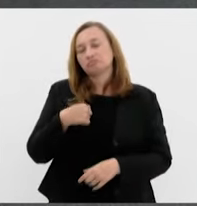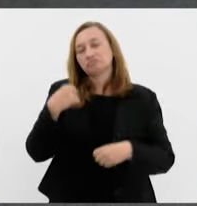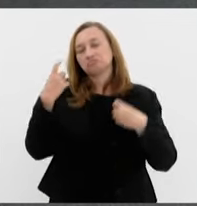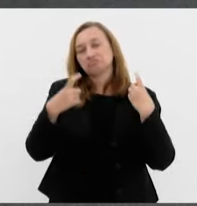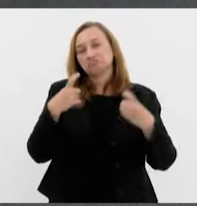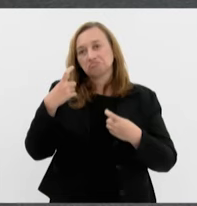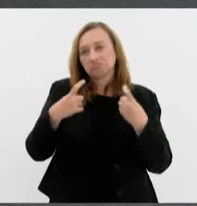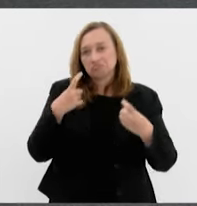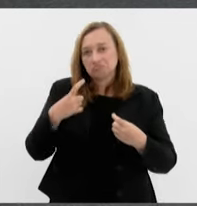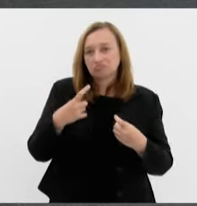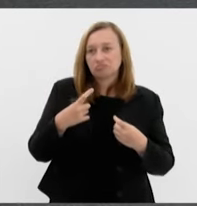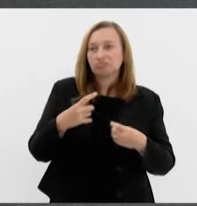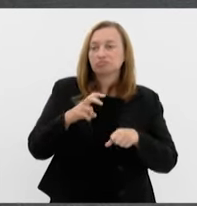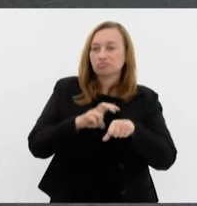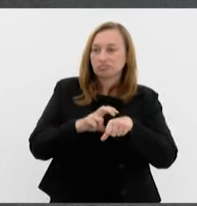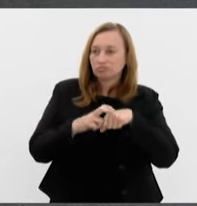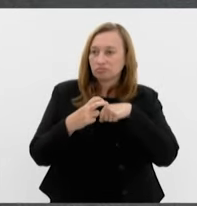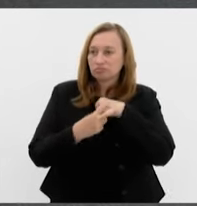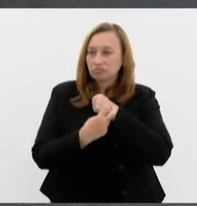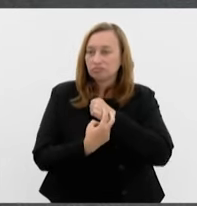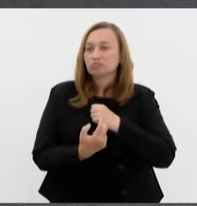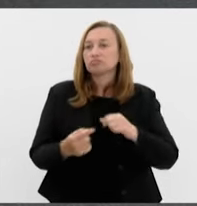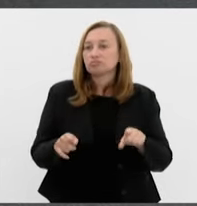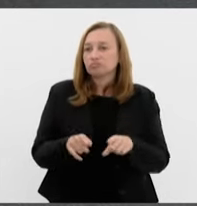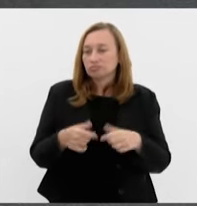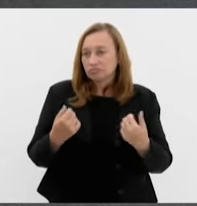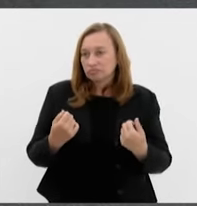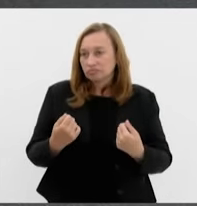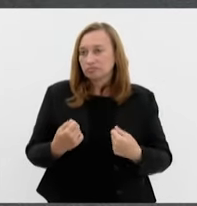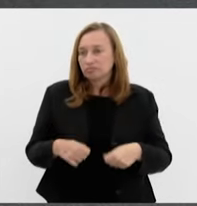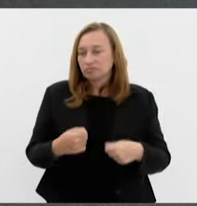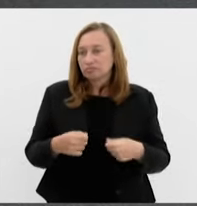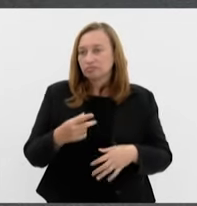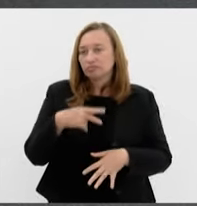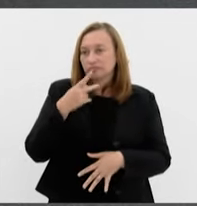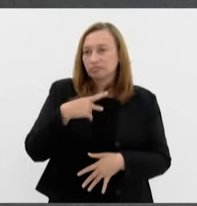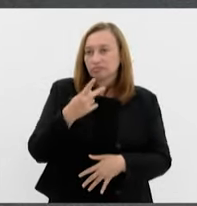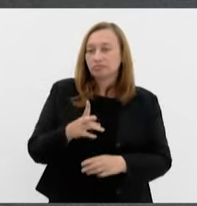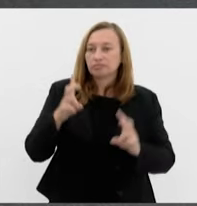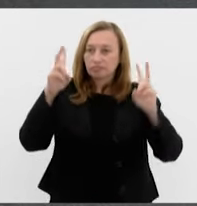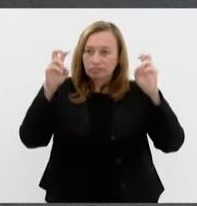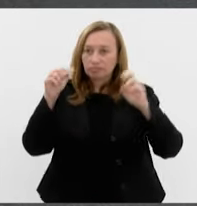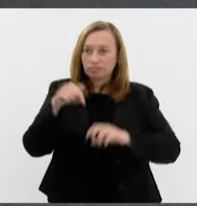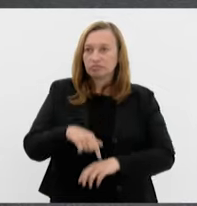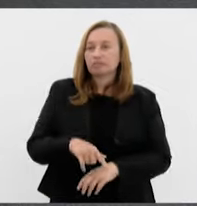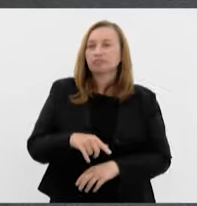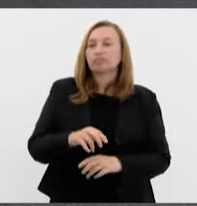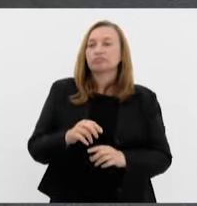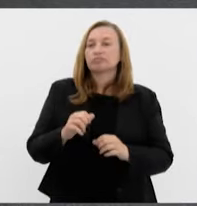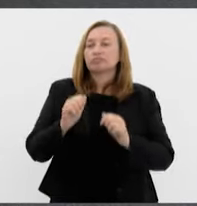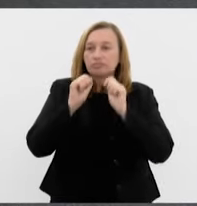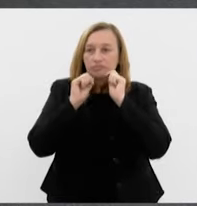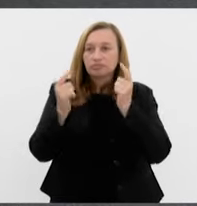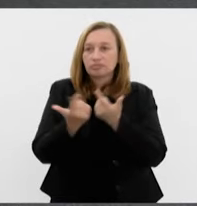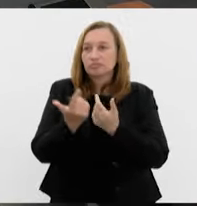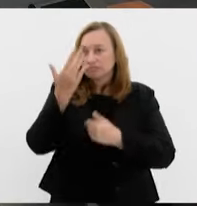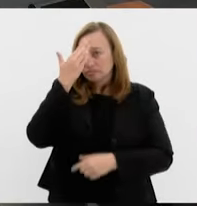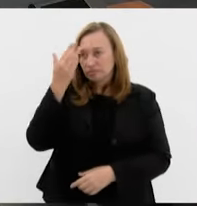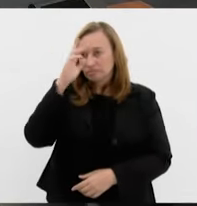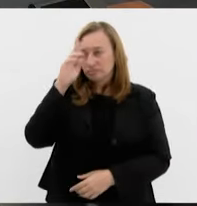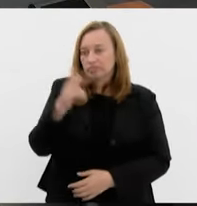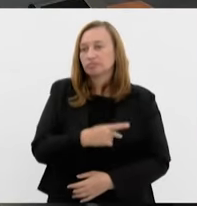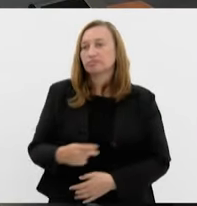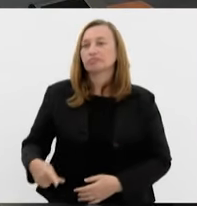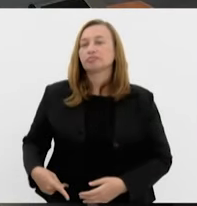preocupada com a situação da dengue e a gente também precisa pautar esse tema aqui na Assembleia Legislativa muito obrigada senhora